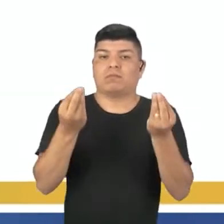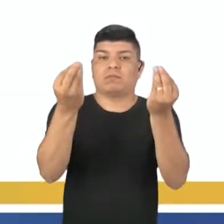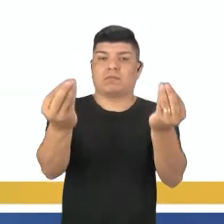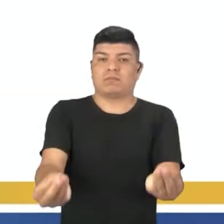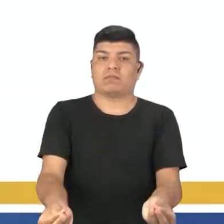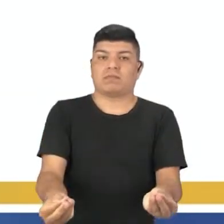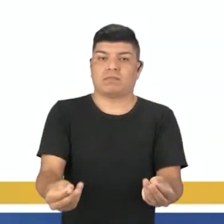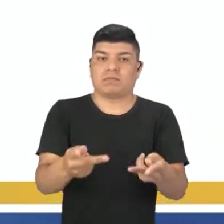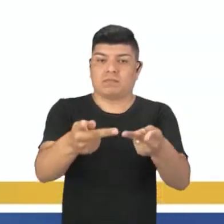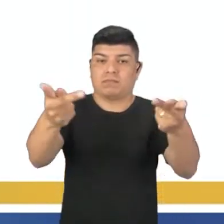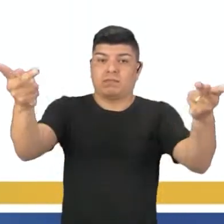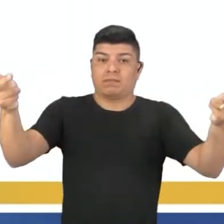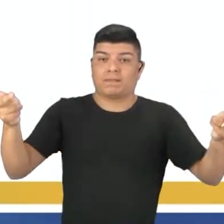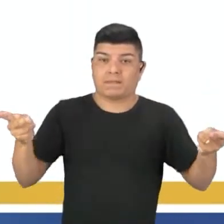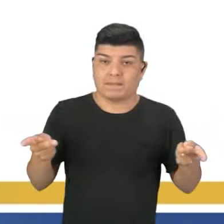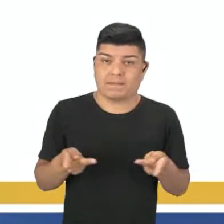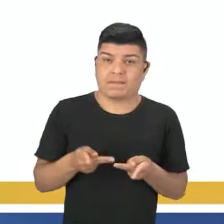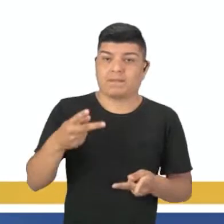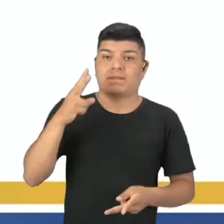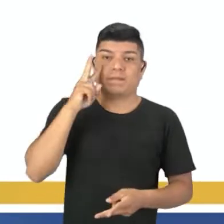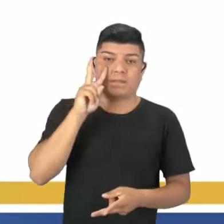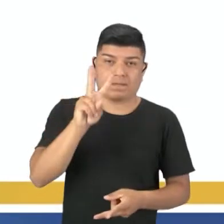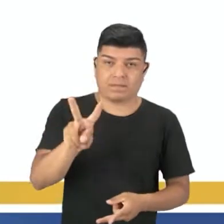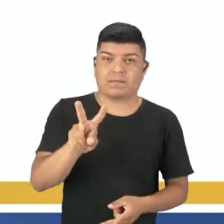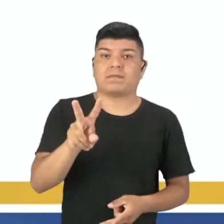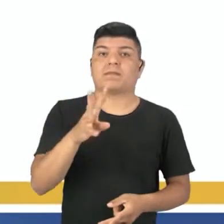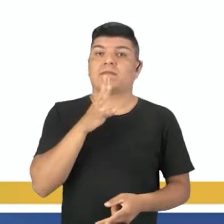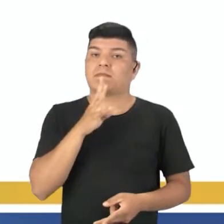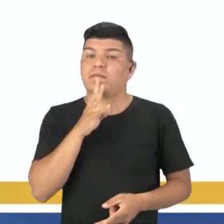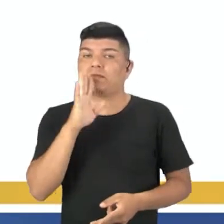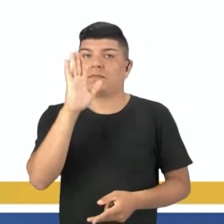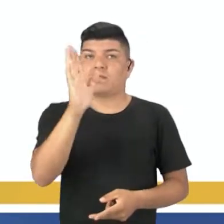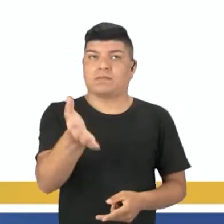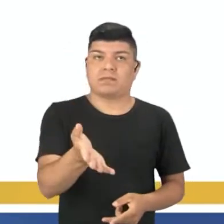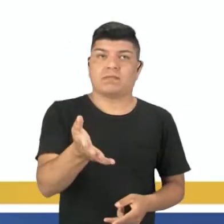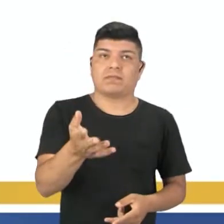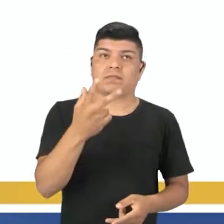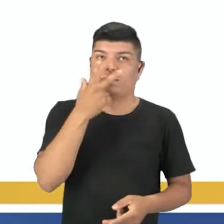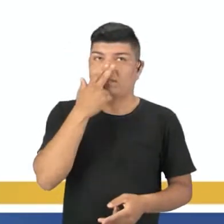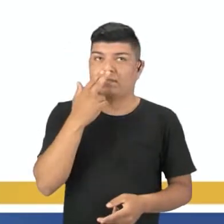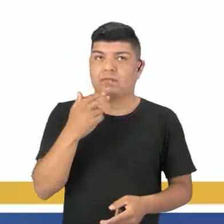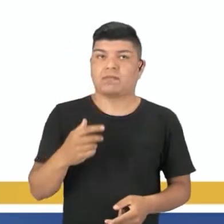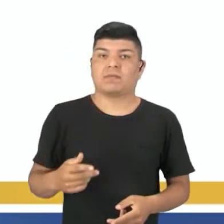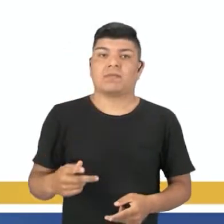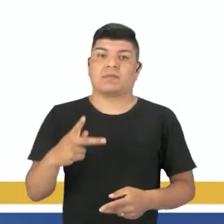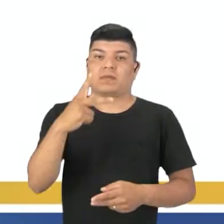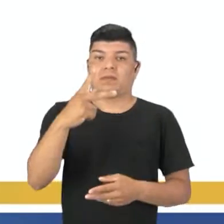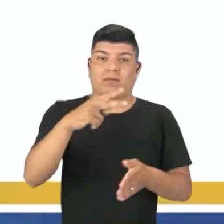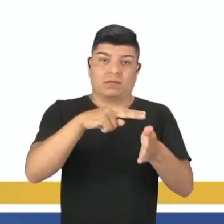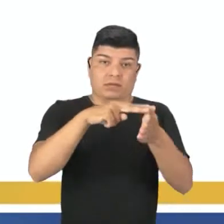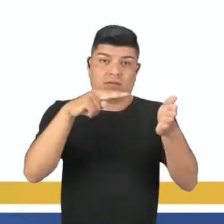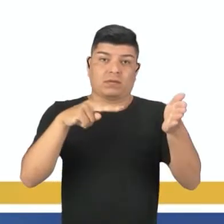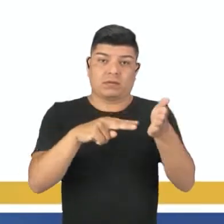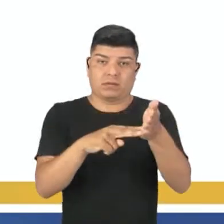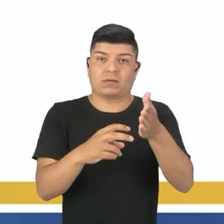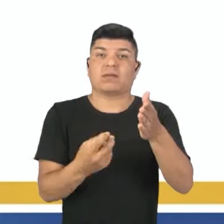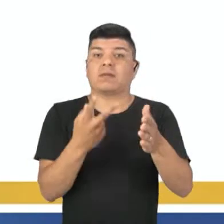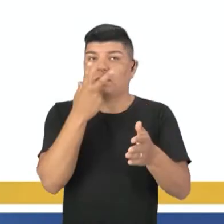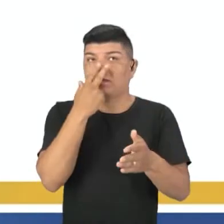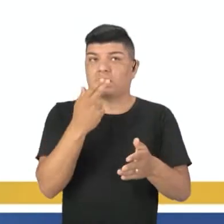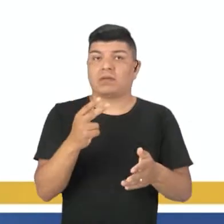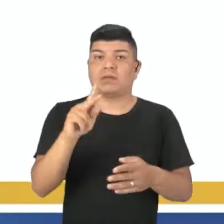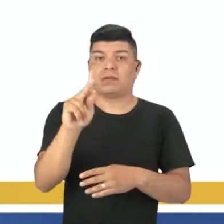pediu pizza em casa, com certeza já viu uma caixa desse tipo. Então, ela tem o formato de um prisma, em que a base, nesse caso aí, é